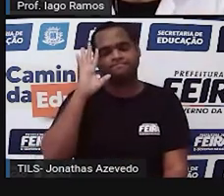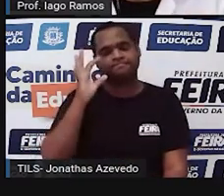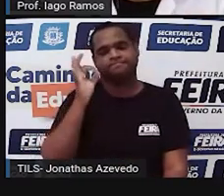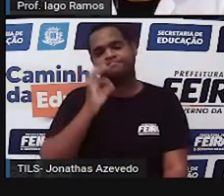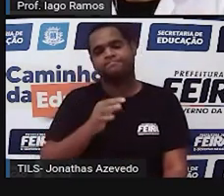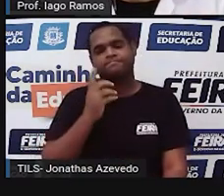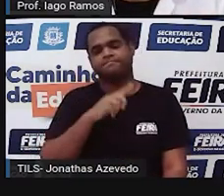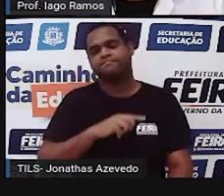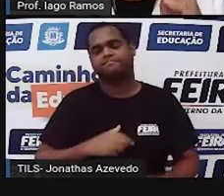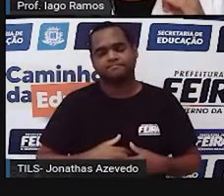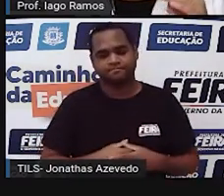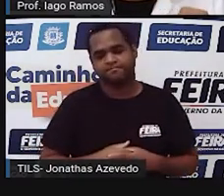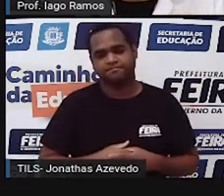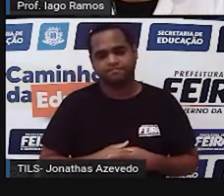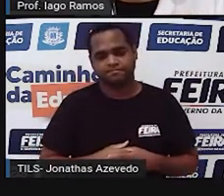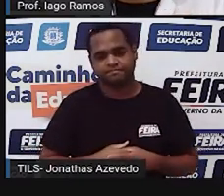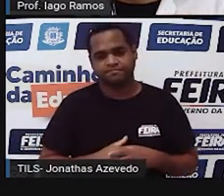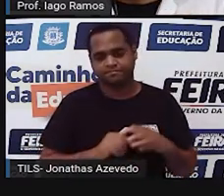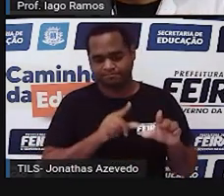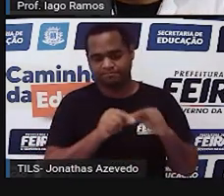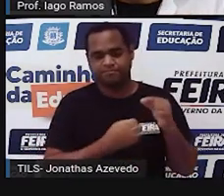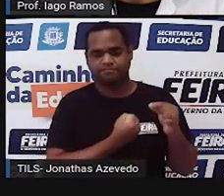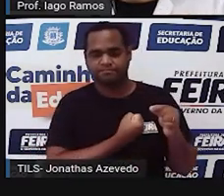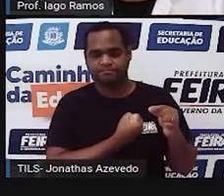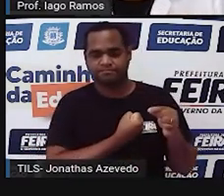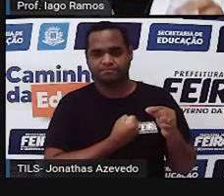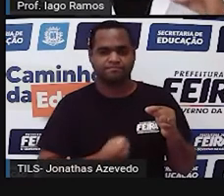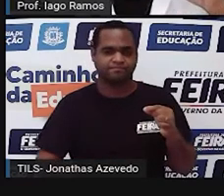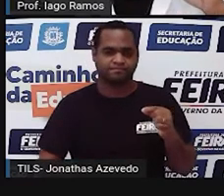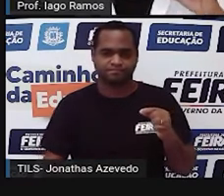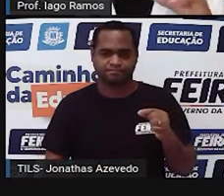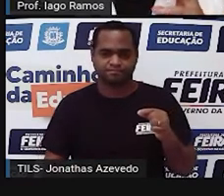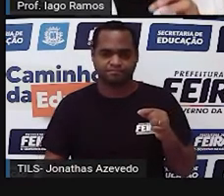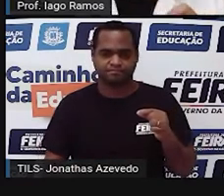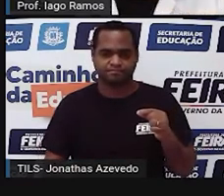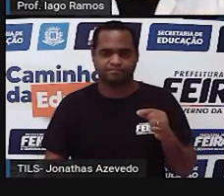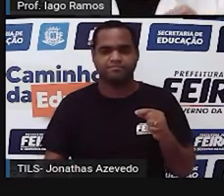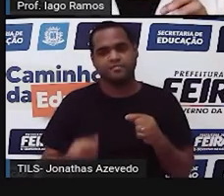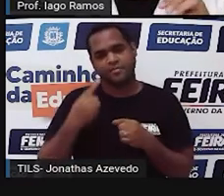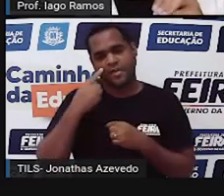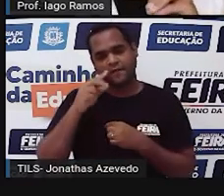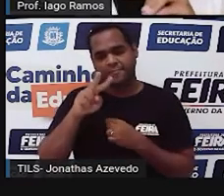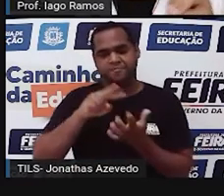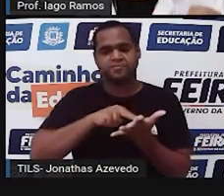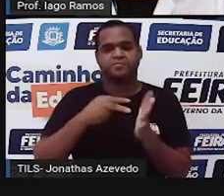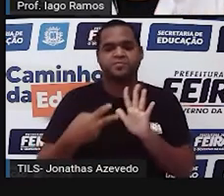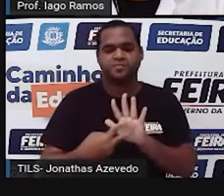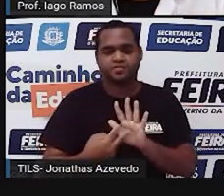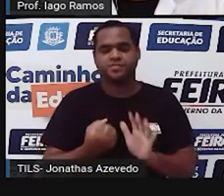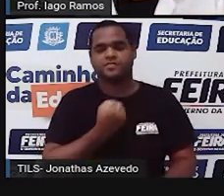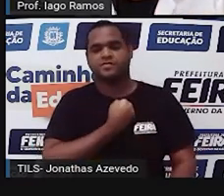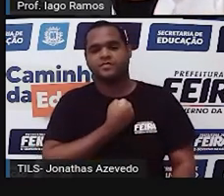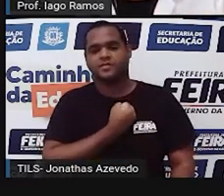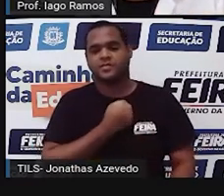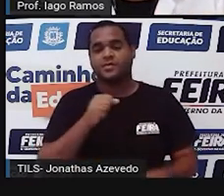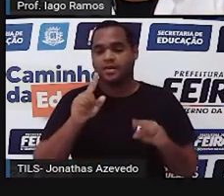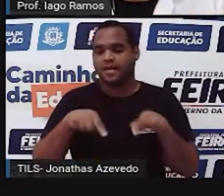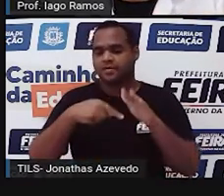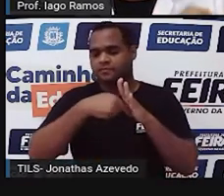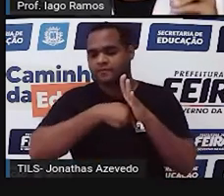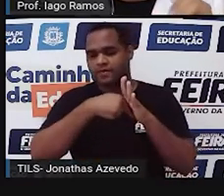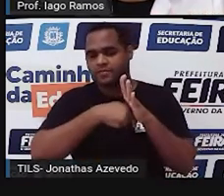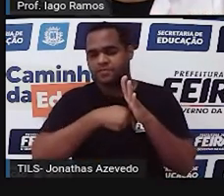direitinho tá bom Escolha o seu número tu vê aí qual é o significado do seu número para essa